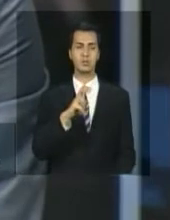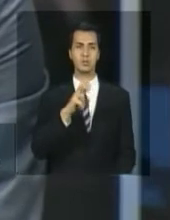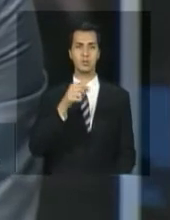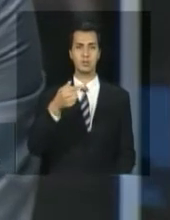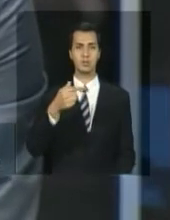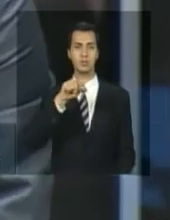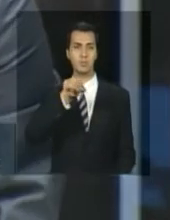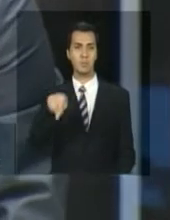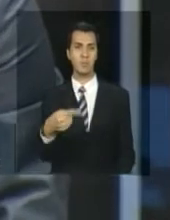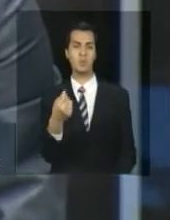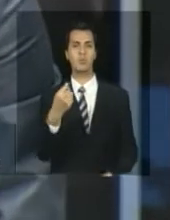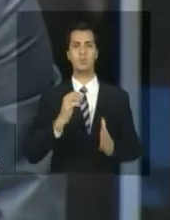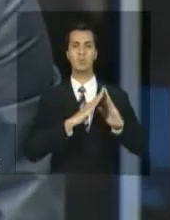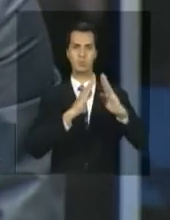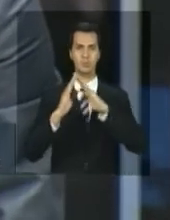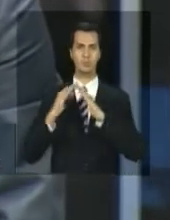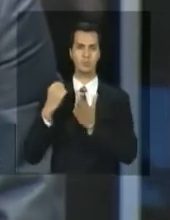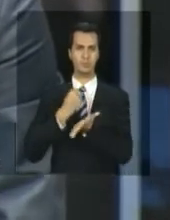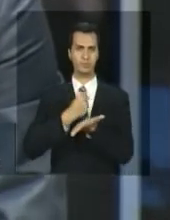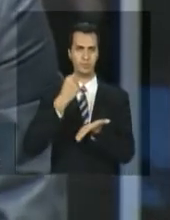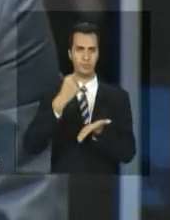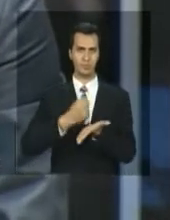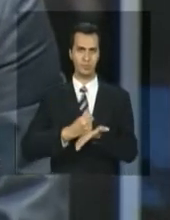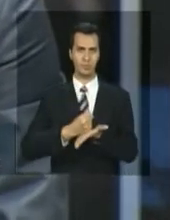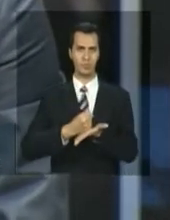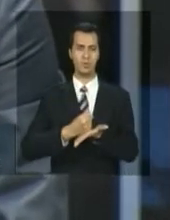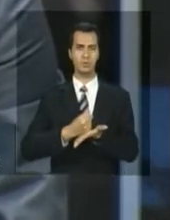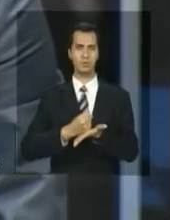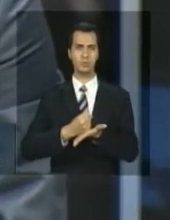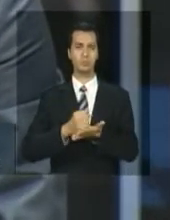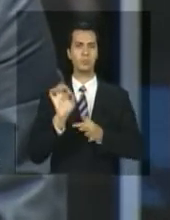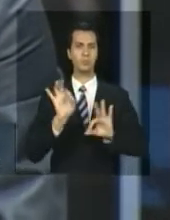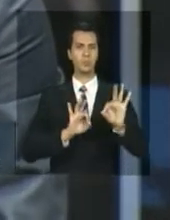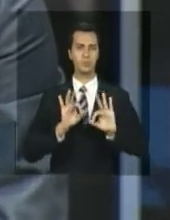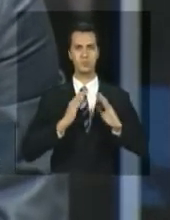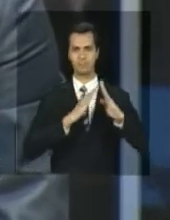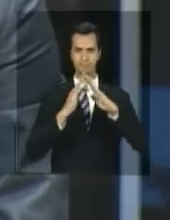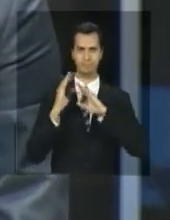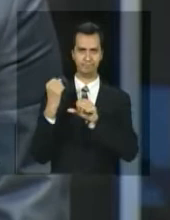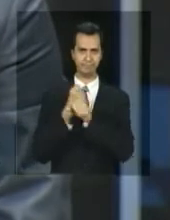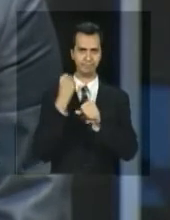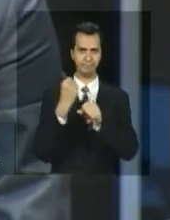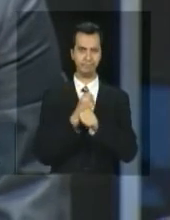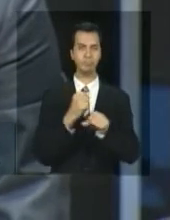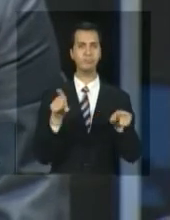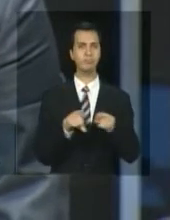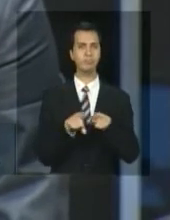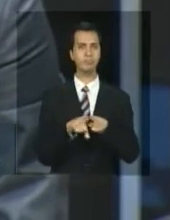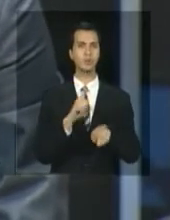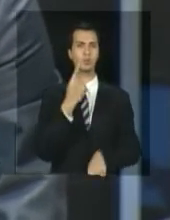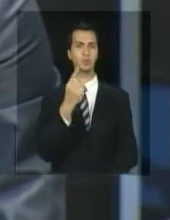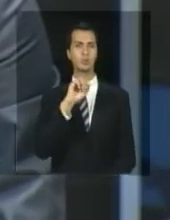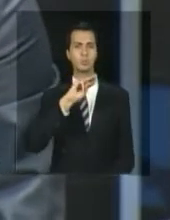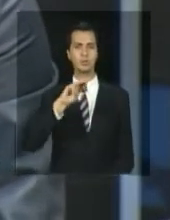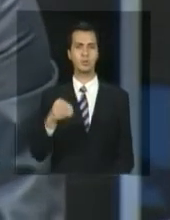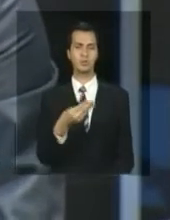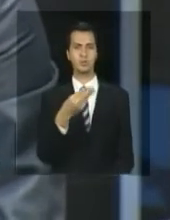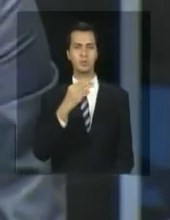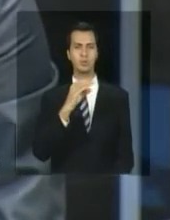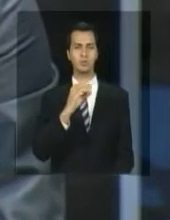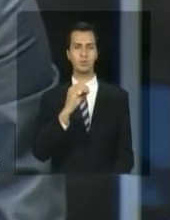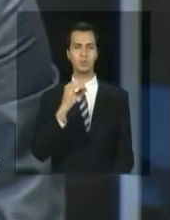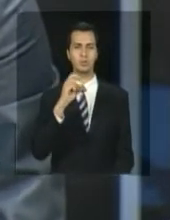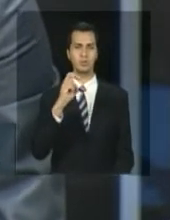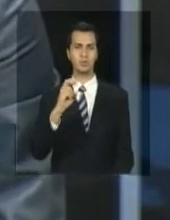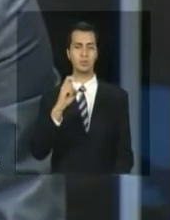457 mil moradias do Minha Casa Minha Vida 2, além de 1 milhão e 5 mil unidades